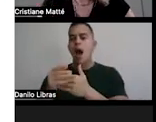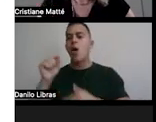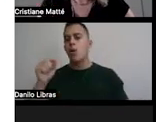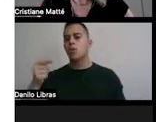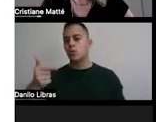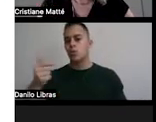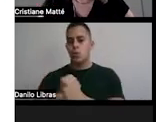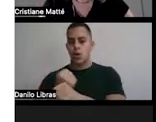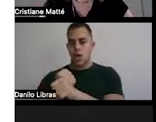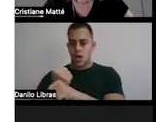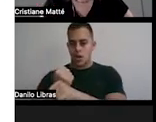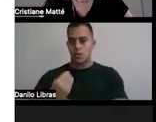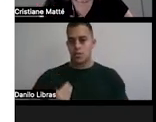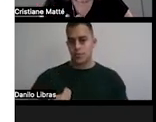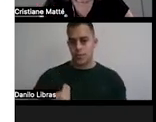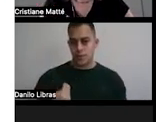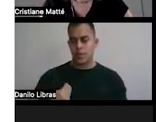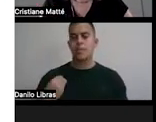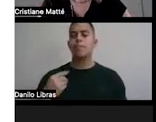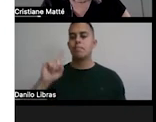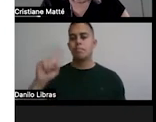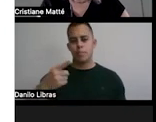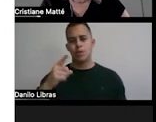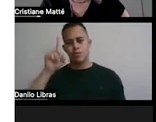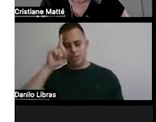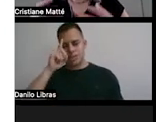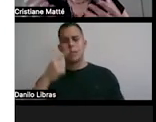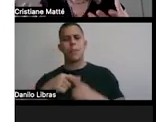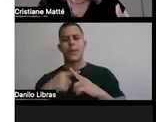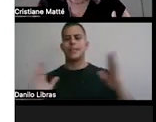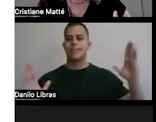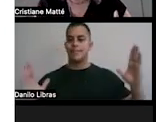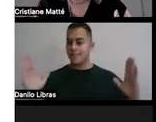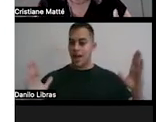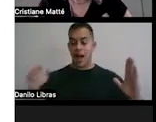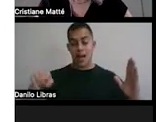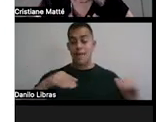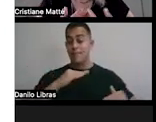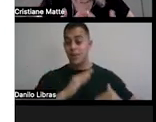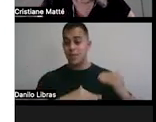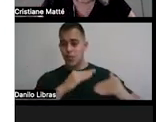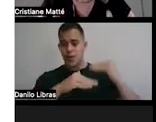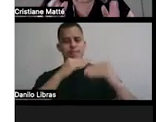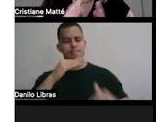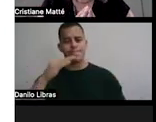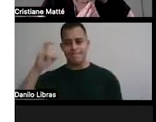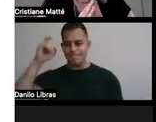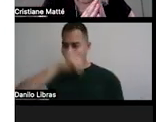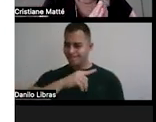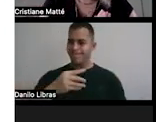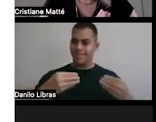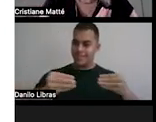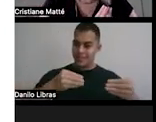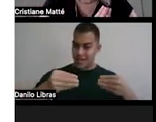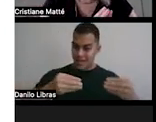né, 1000 dias. Por quê? Porque essa é uma fase muito plástica do desenvolvimento. Mas é claro, o Doherty ele não